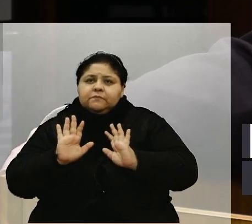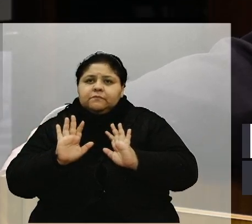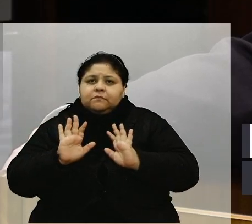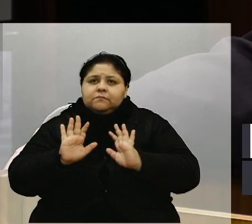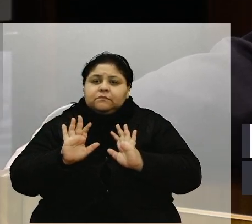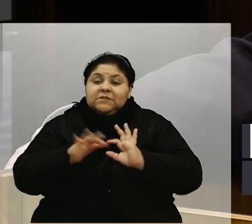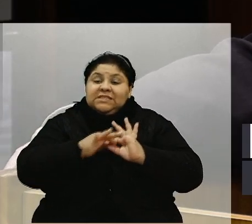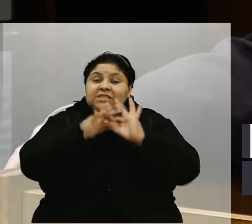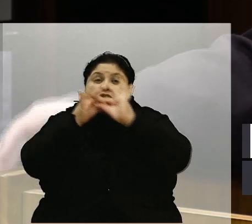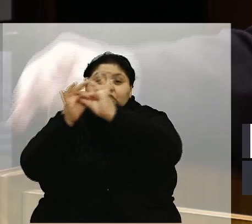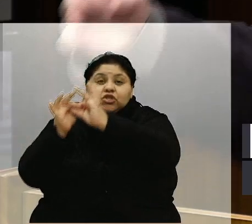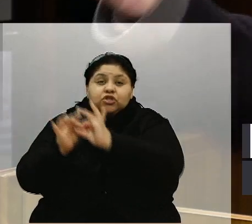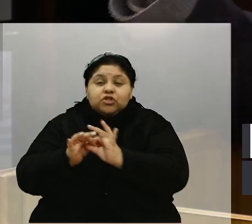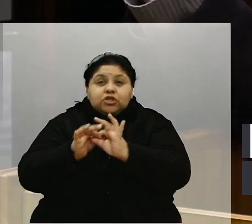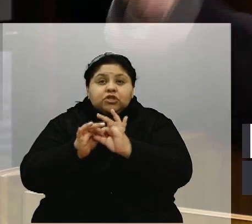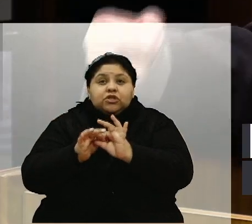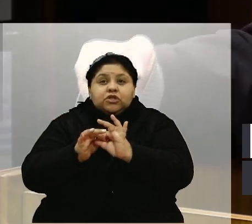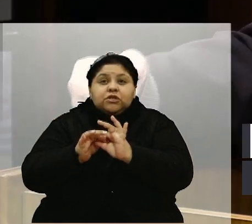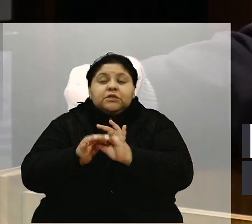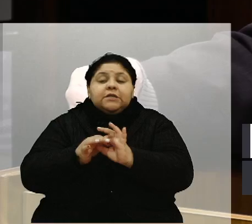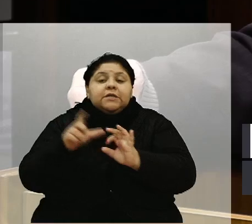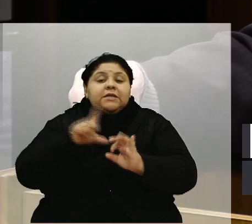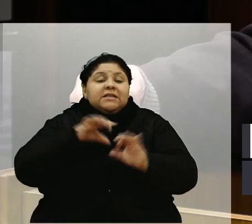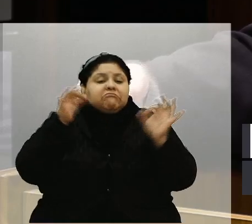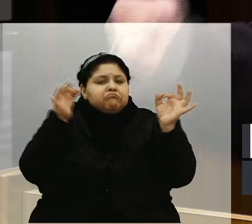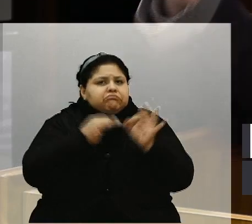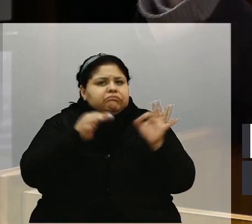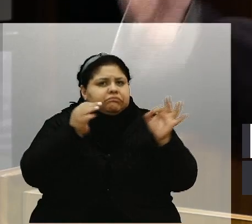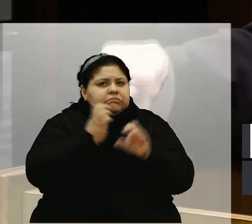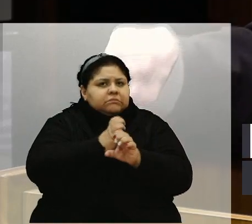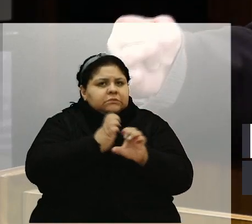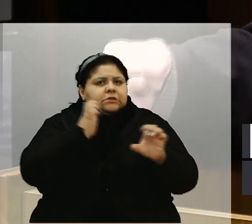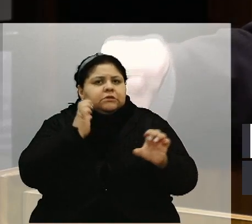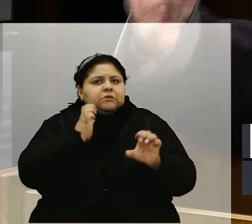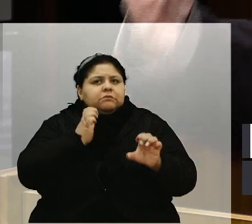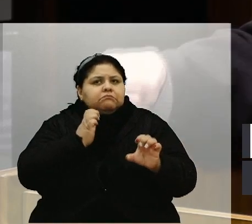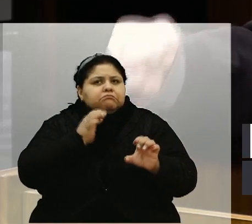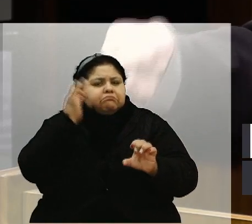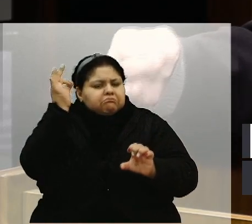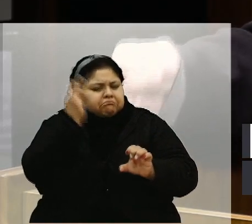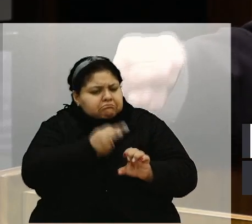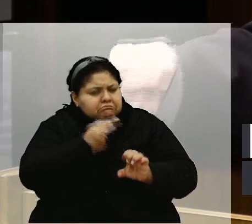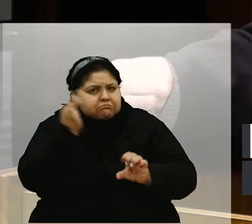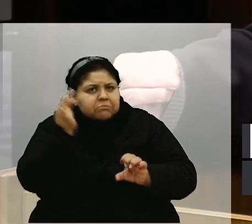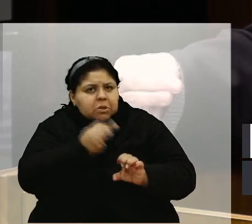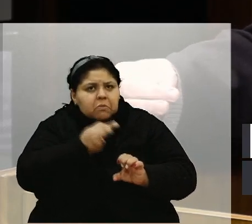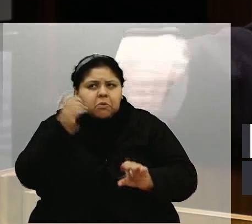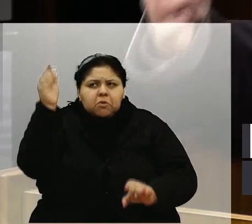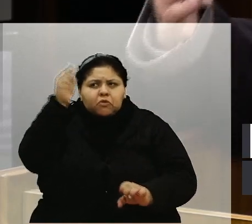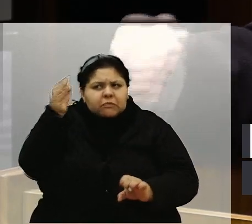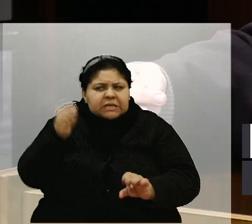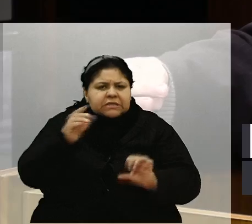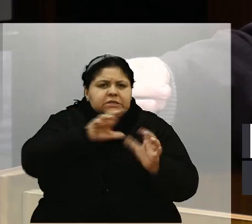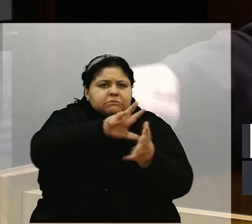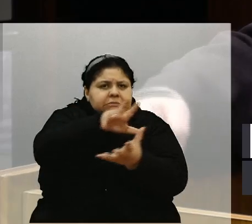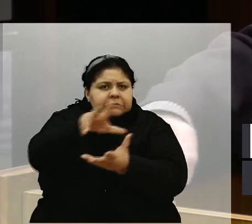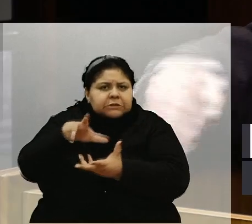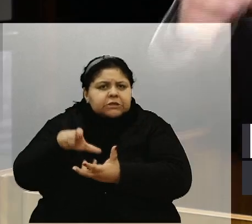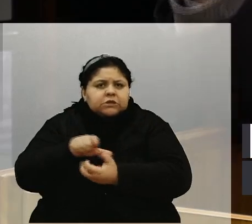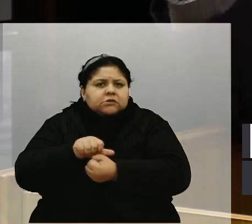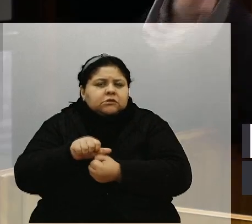unam. A Serra Gaúcha tem excelentes engenheiros, top do Brasil e do mundo,